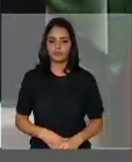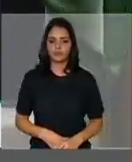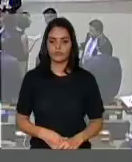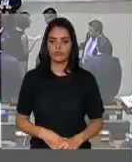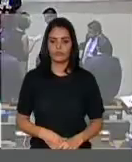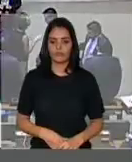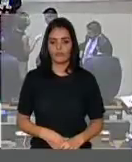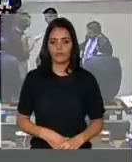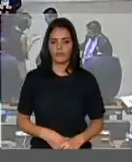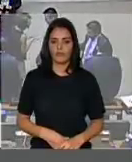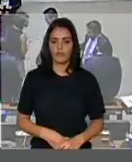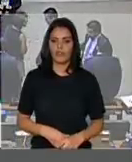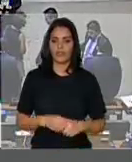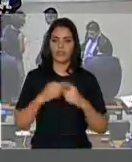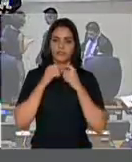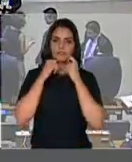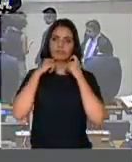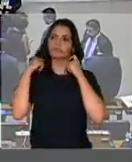Não, tem que ler.